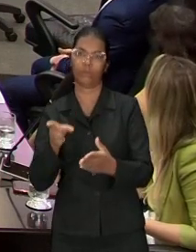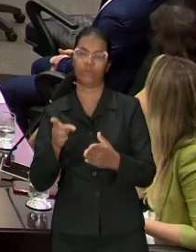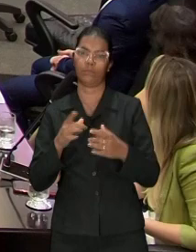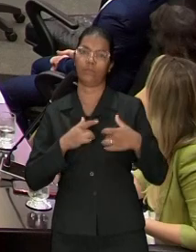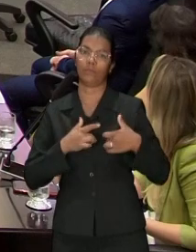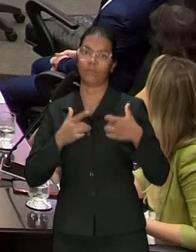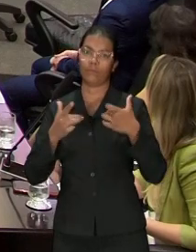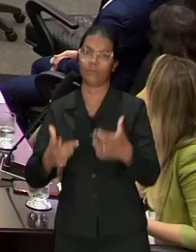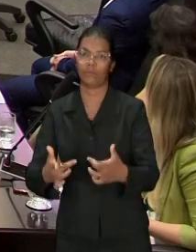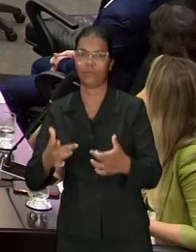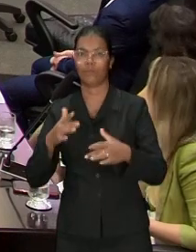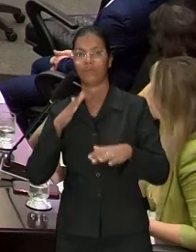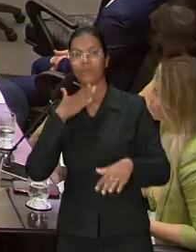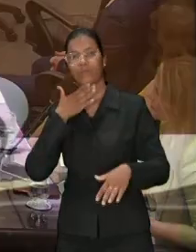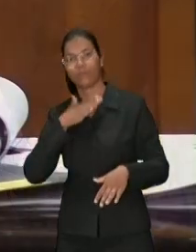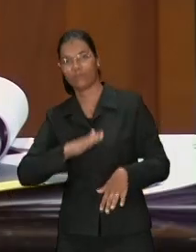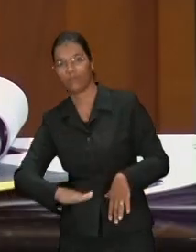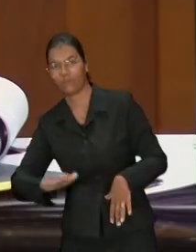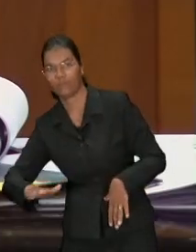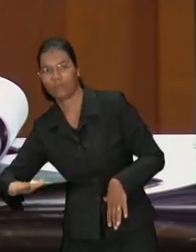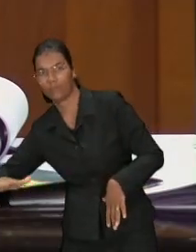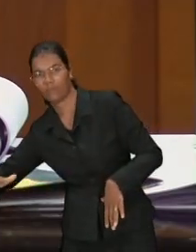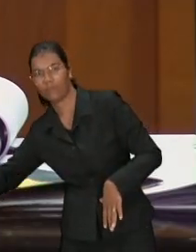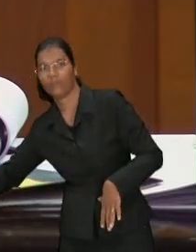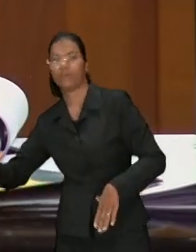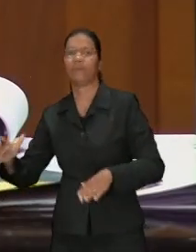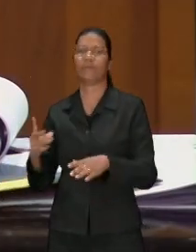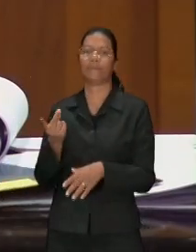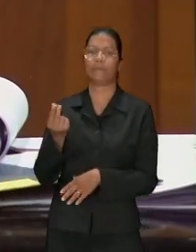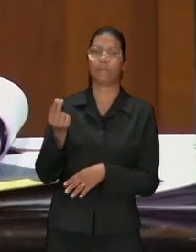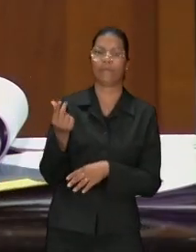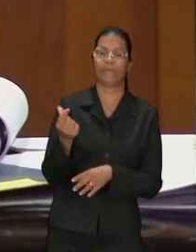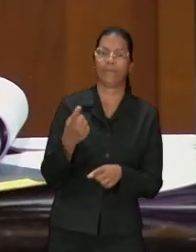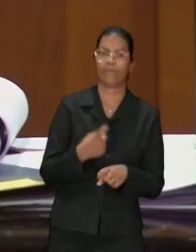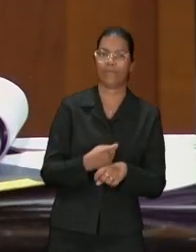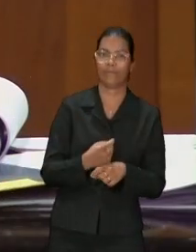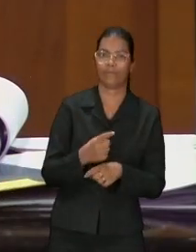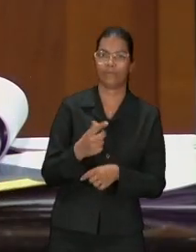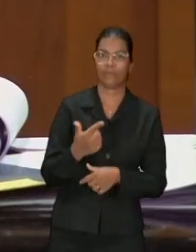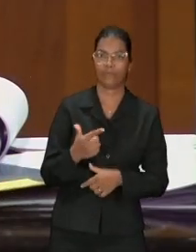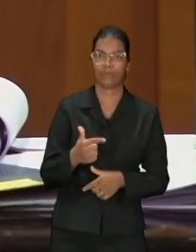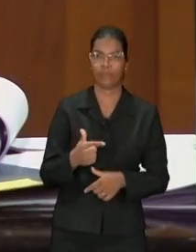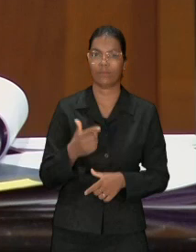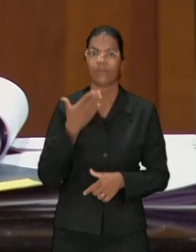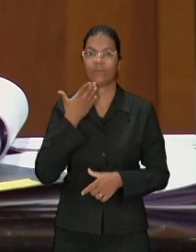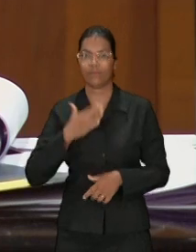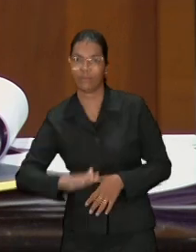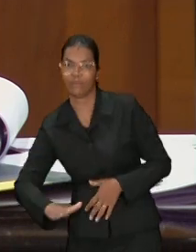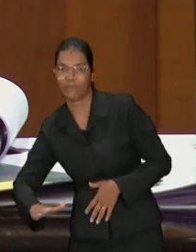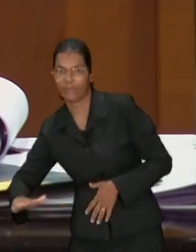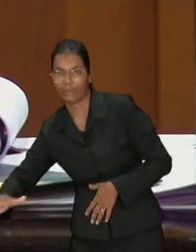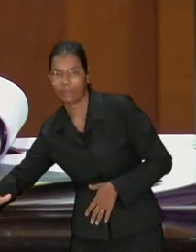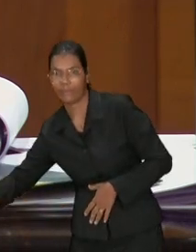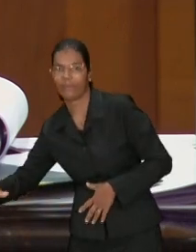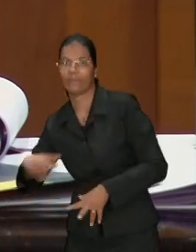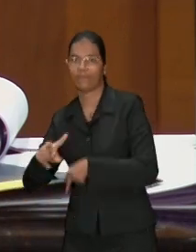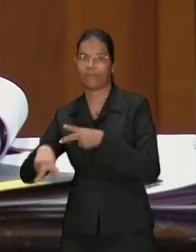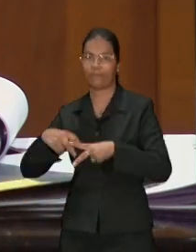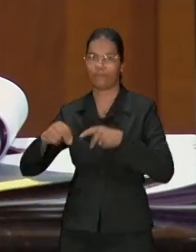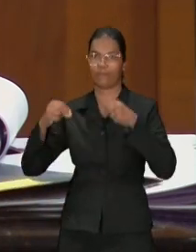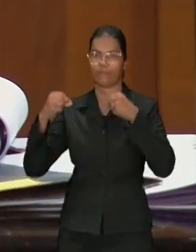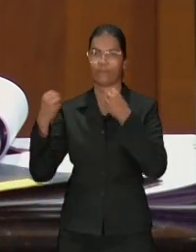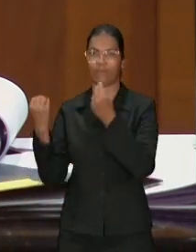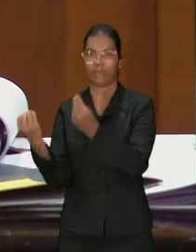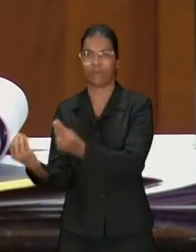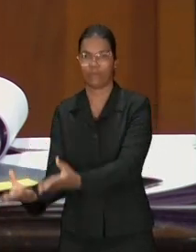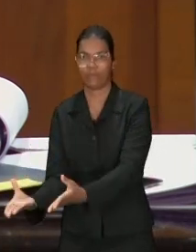para as crianças dos pobres. Nós estamos querendo atingir aí mais de 2.000 crianças com esses presentes. Pode ser um presente